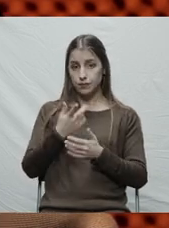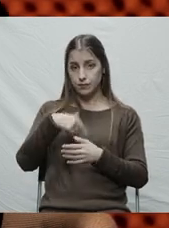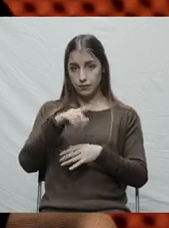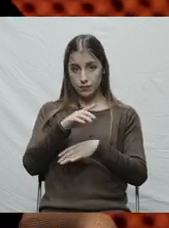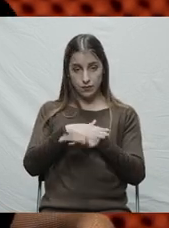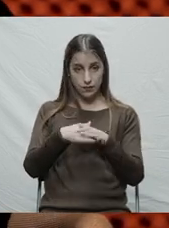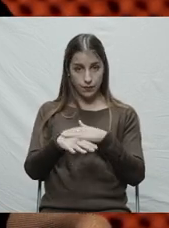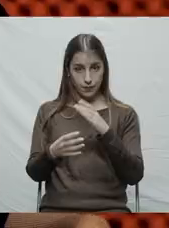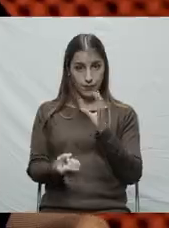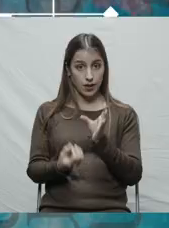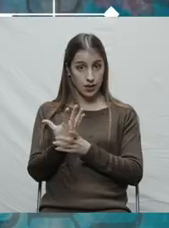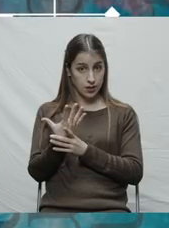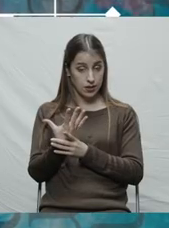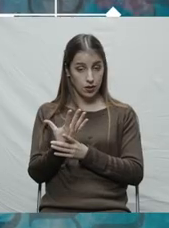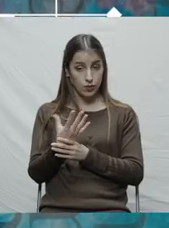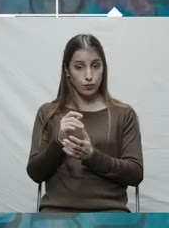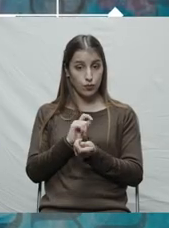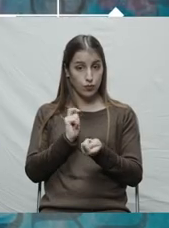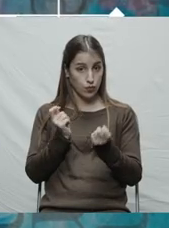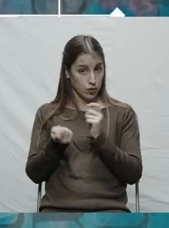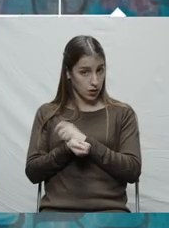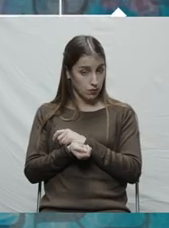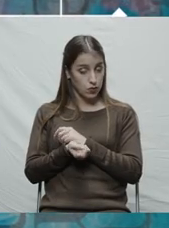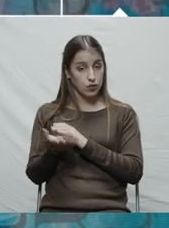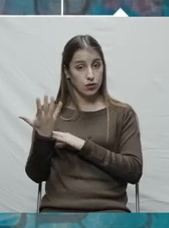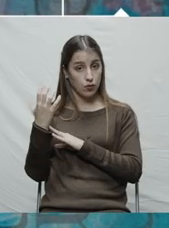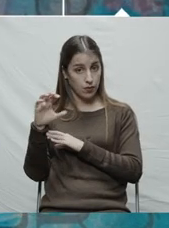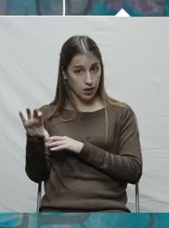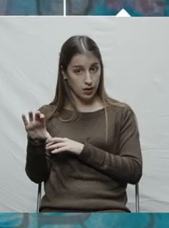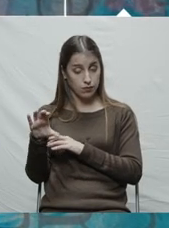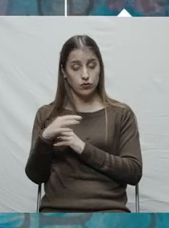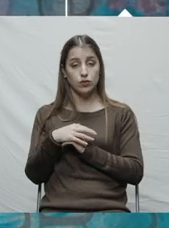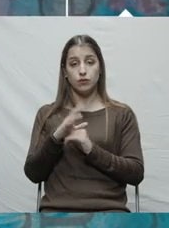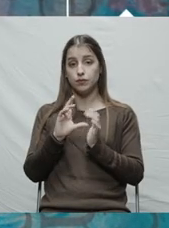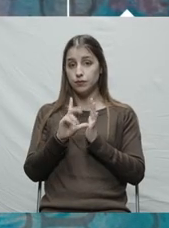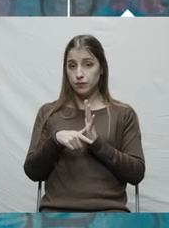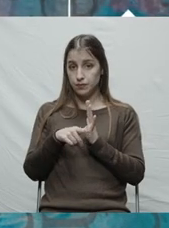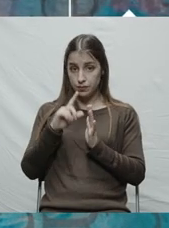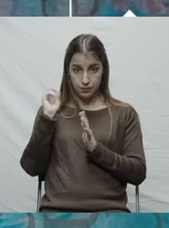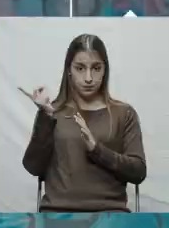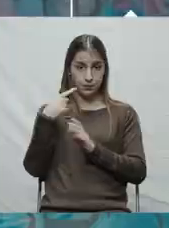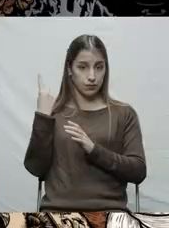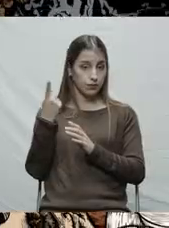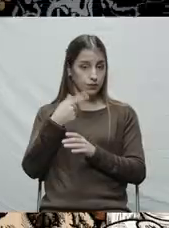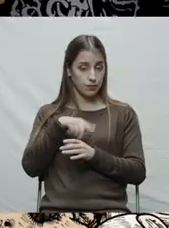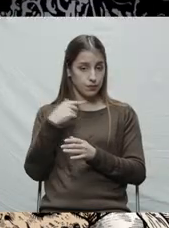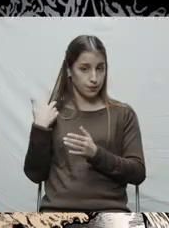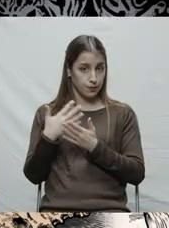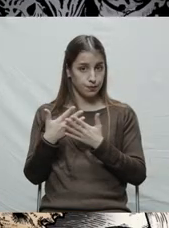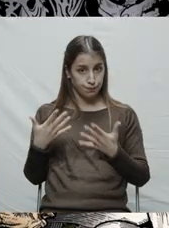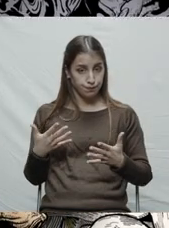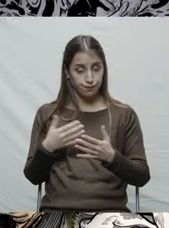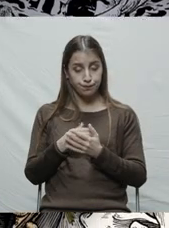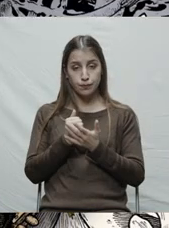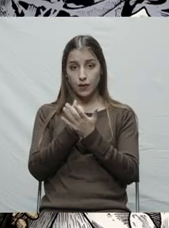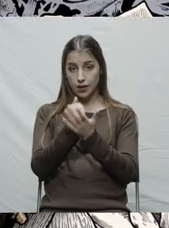Fizemos a criação e fizemos uma edição e fizemos uma publicação. E nos projetos todos que tivemos apoio, fizemos